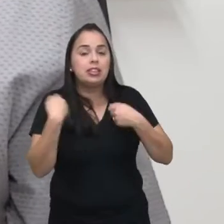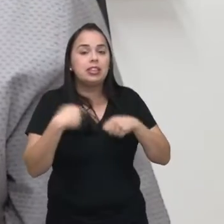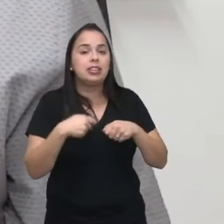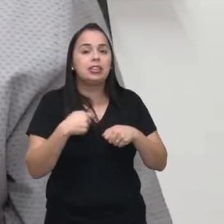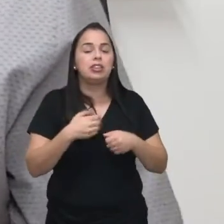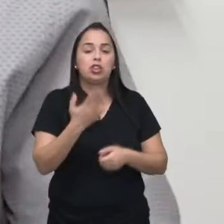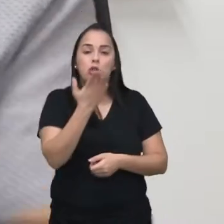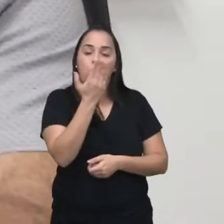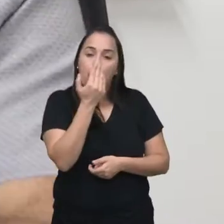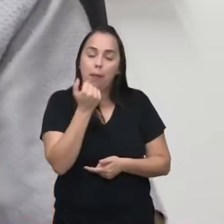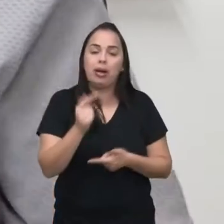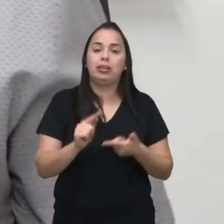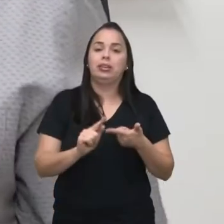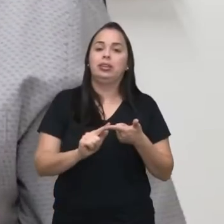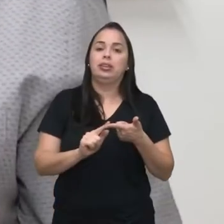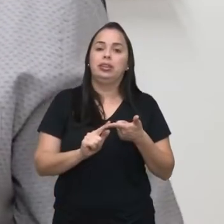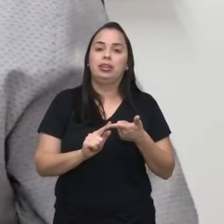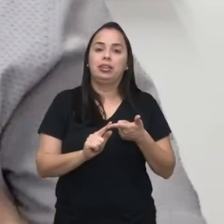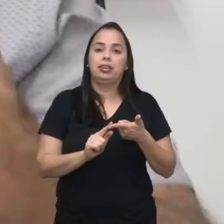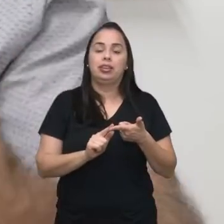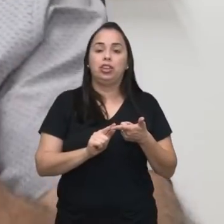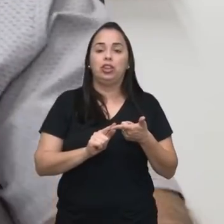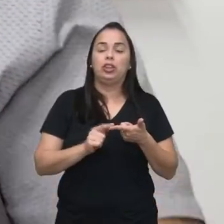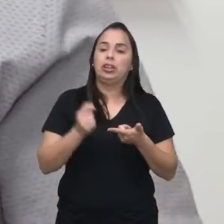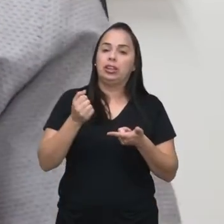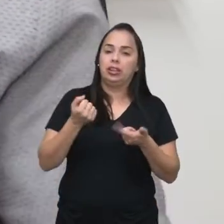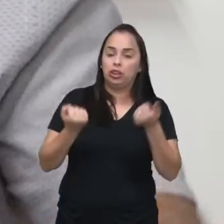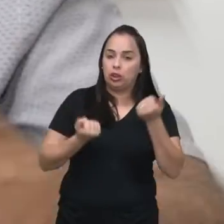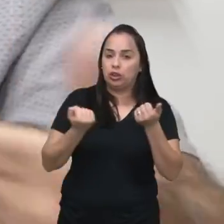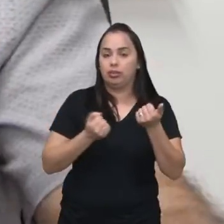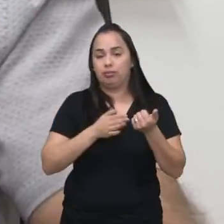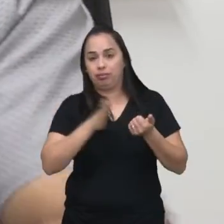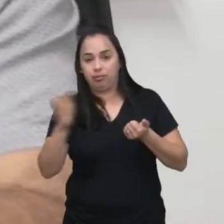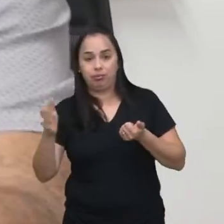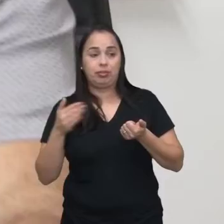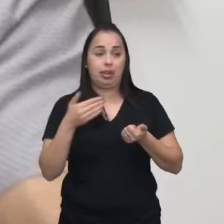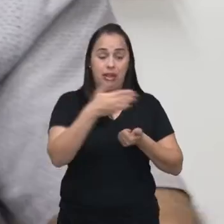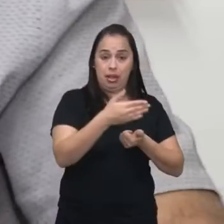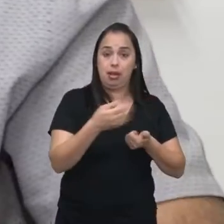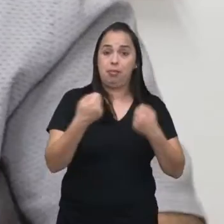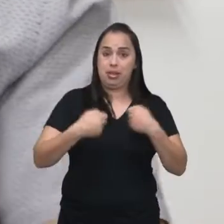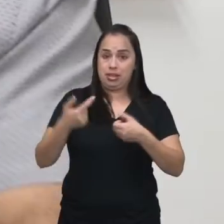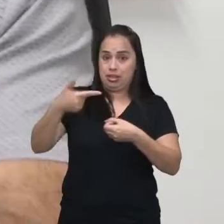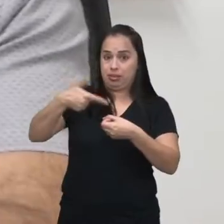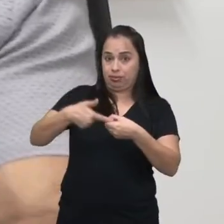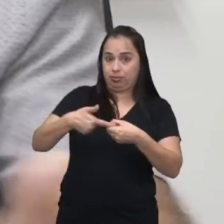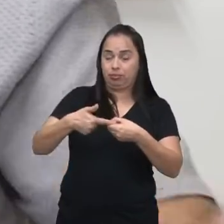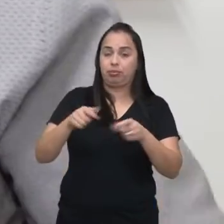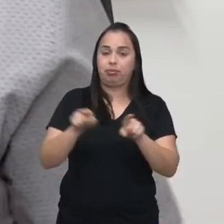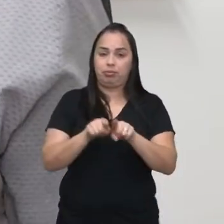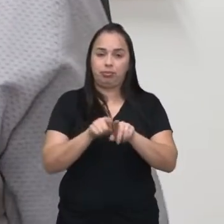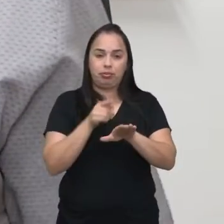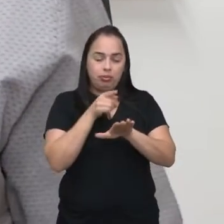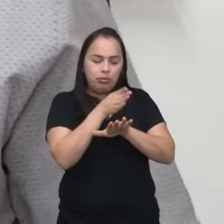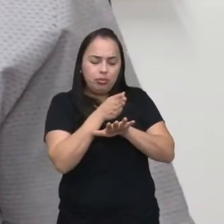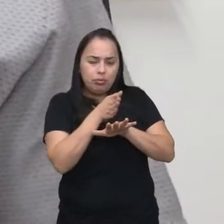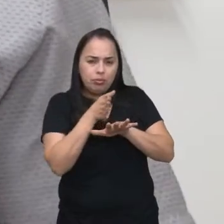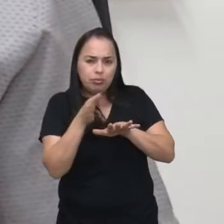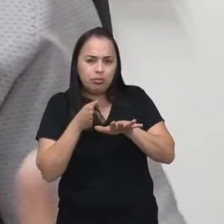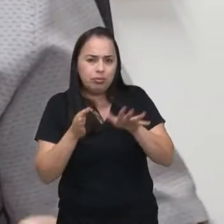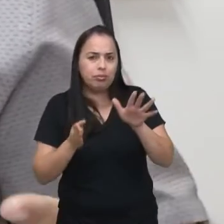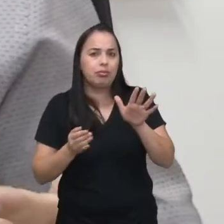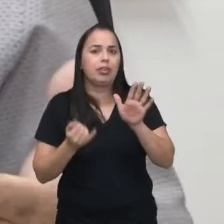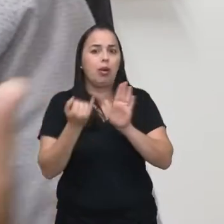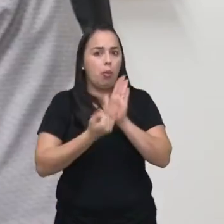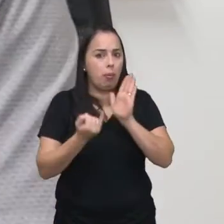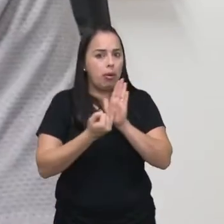a necessidade do alimento a necessidade deslocamento através que você precisa do combustível Entre todos os outros que